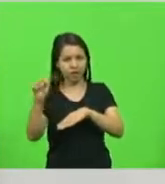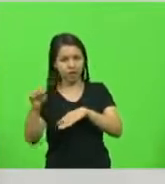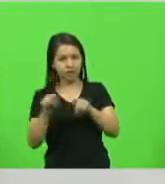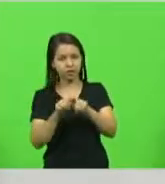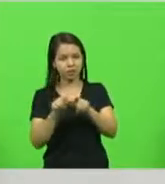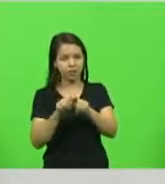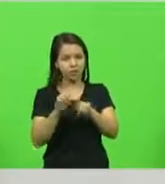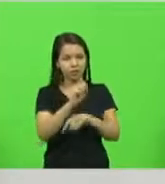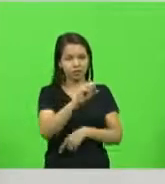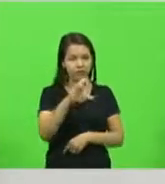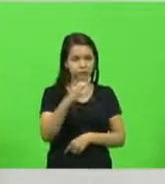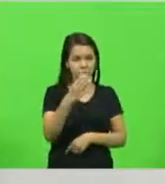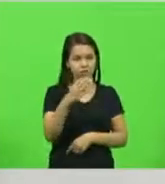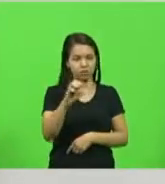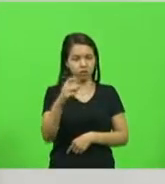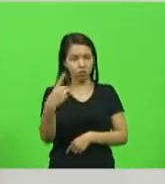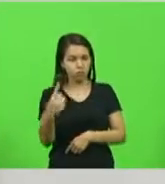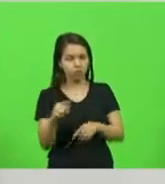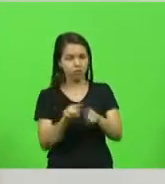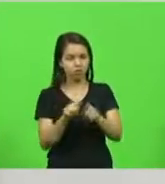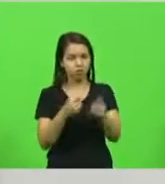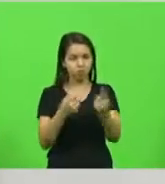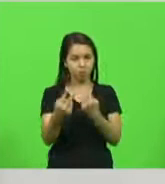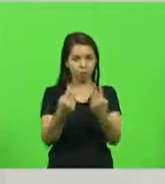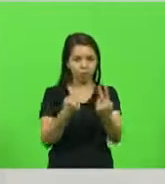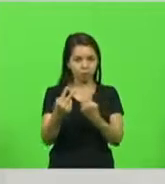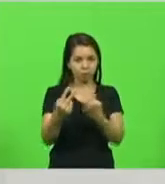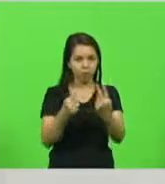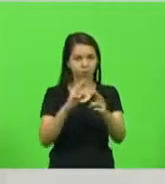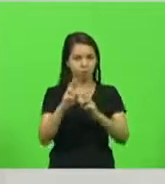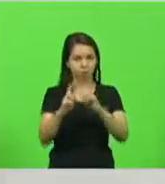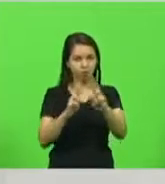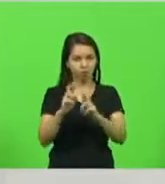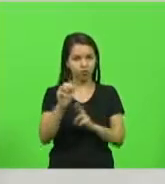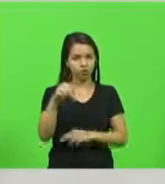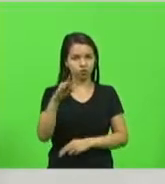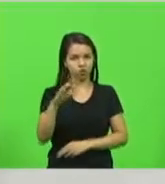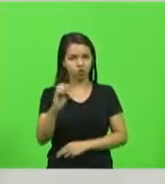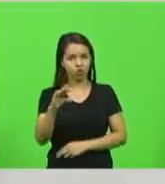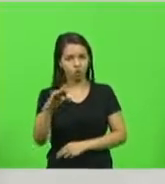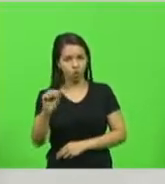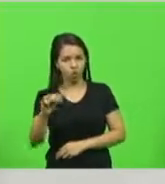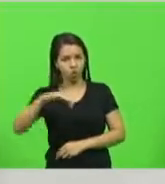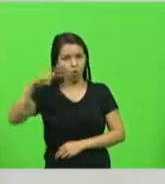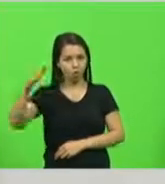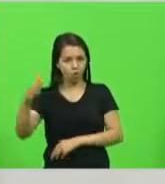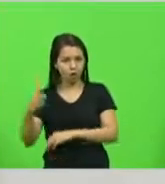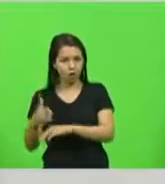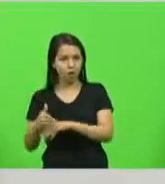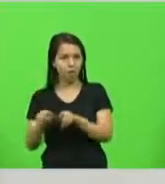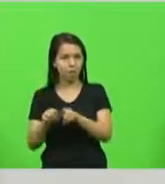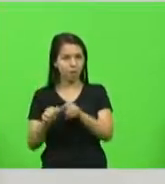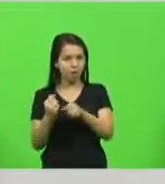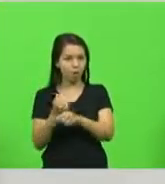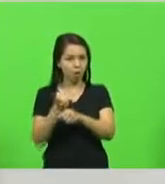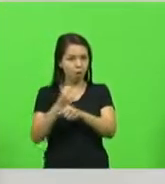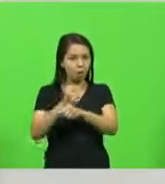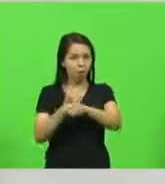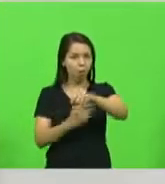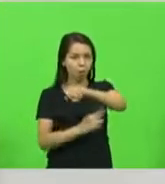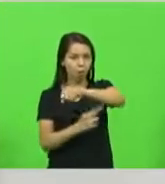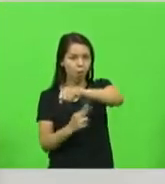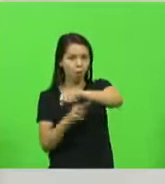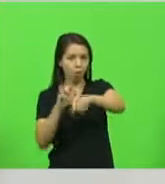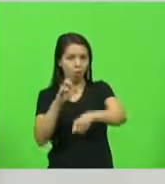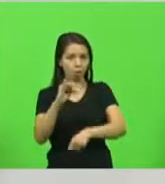SC-401, na capital, a duplicação da rodovia Antônio Raio, no vale, a construção das pontes sobre o rio Araranguá e entre